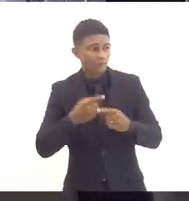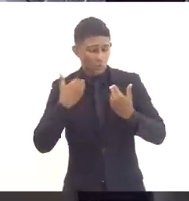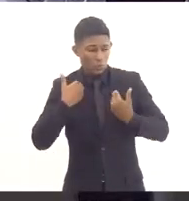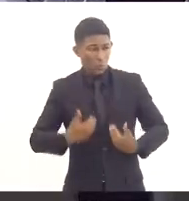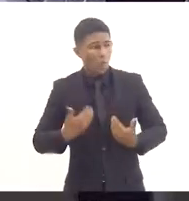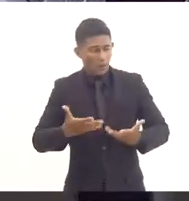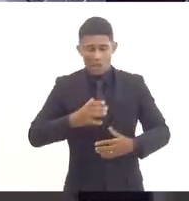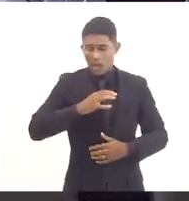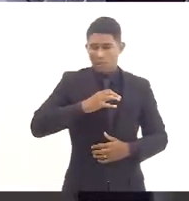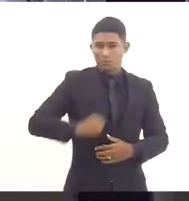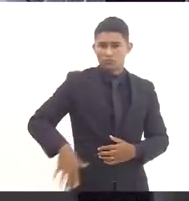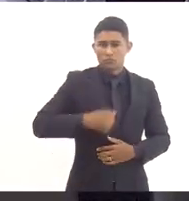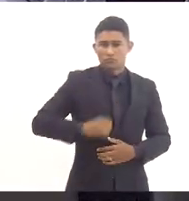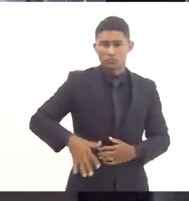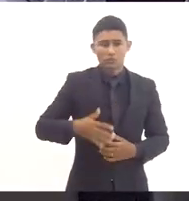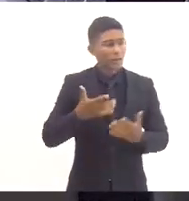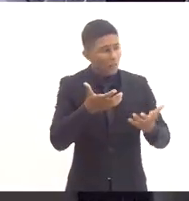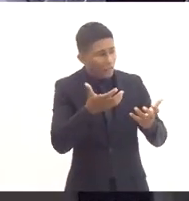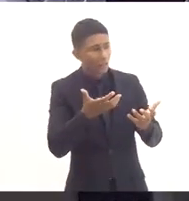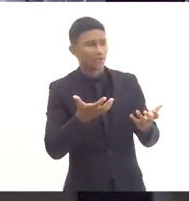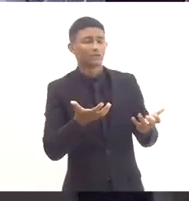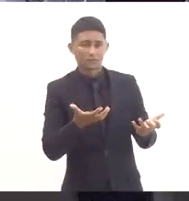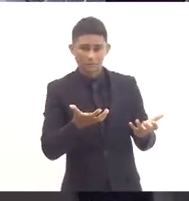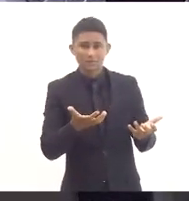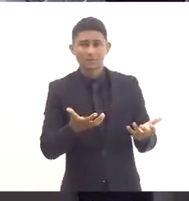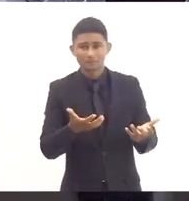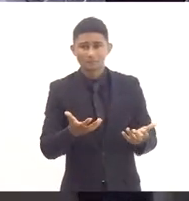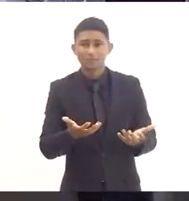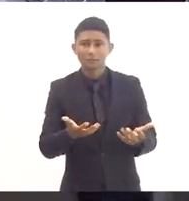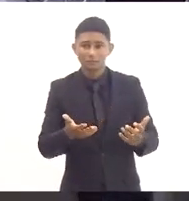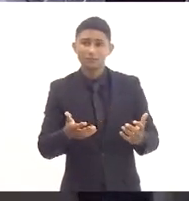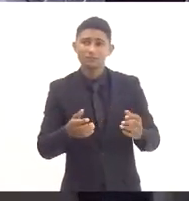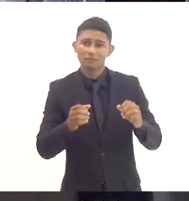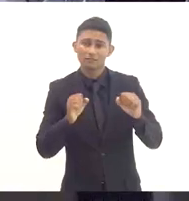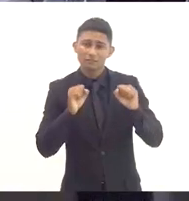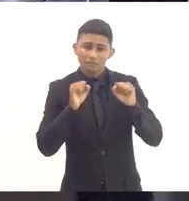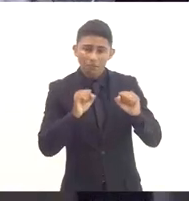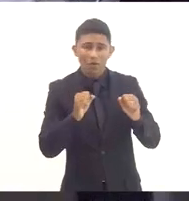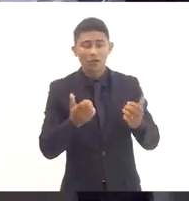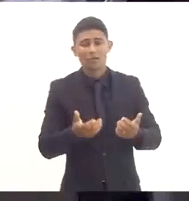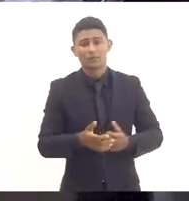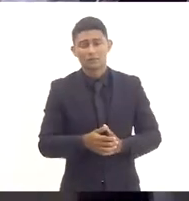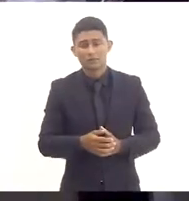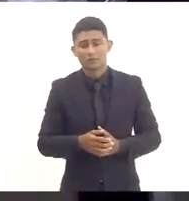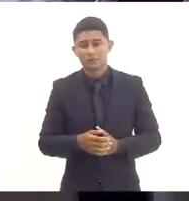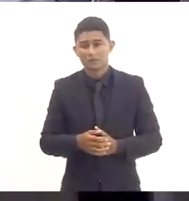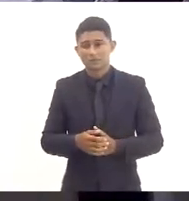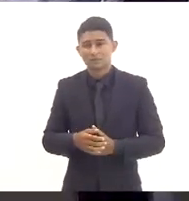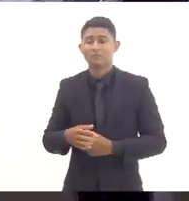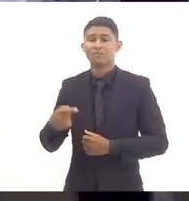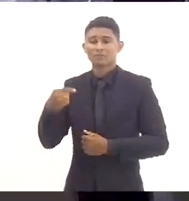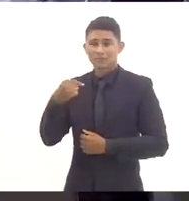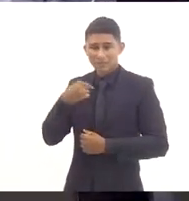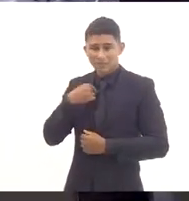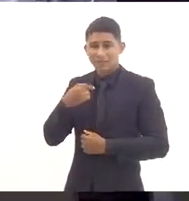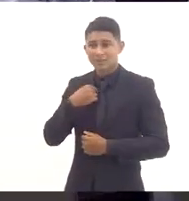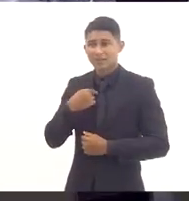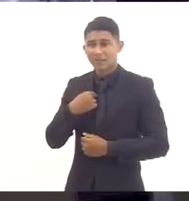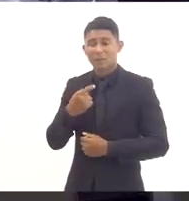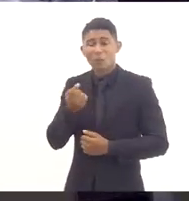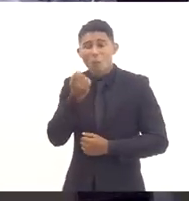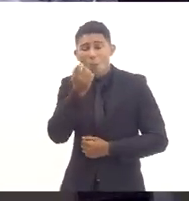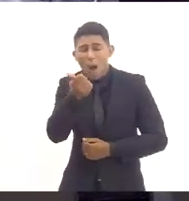eram de placentas separadas ele vai querer expulsar o outro e pode expulsar o que está vivo então eu tive várias ameaças e